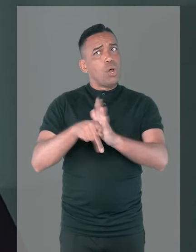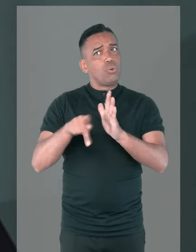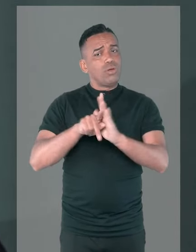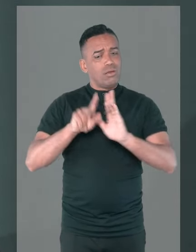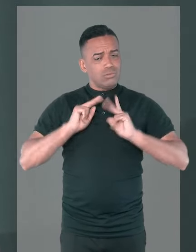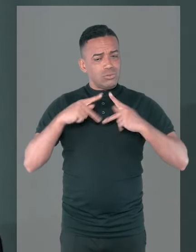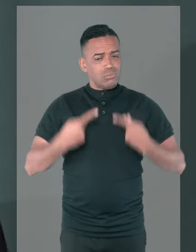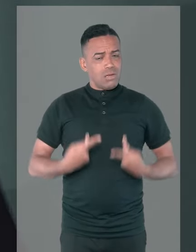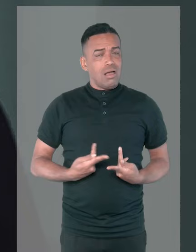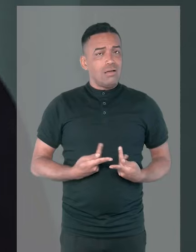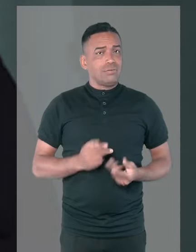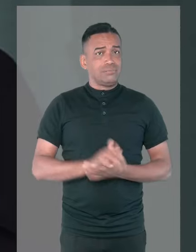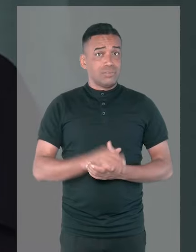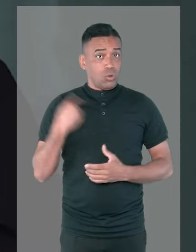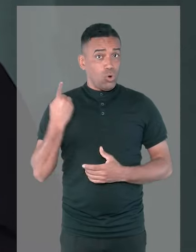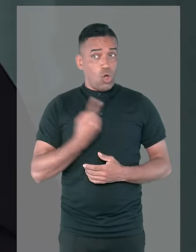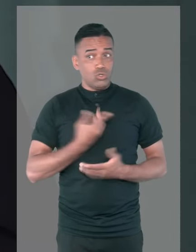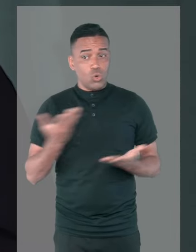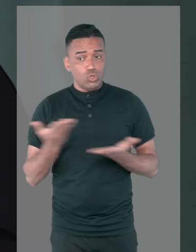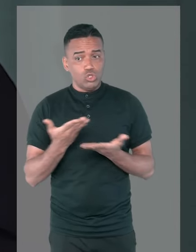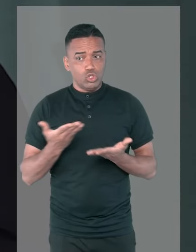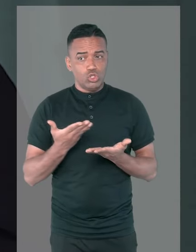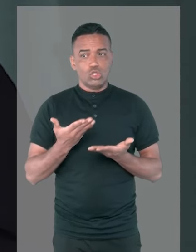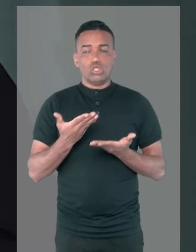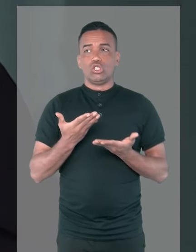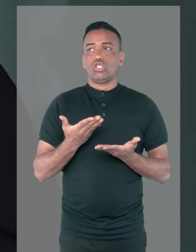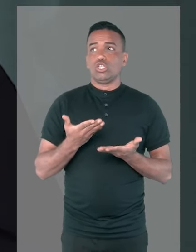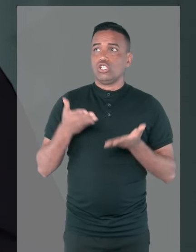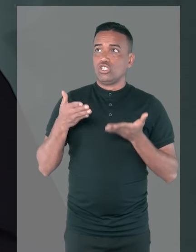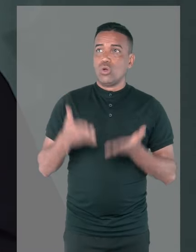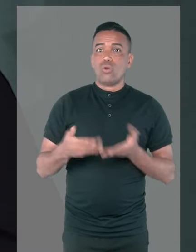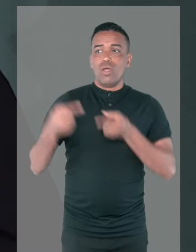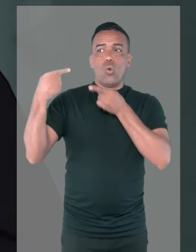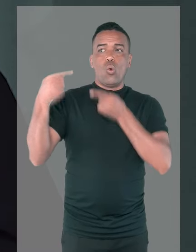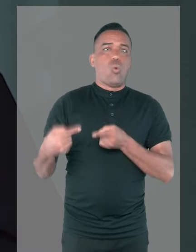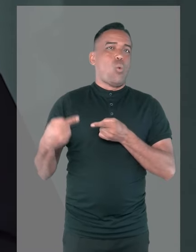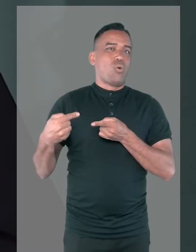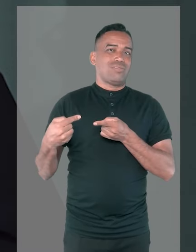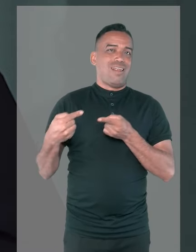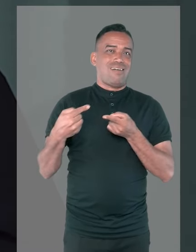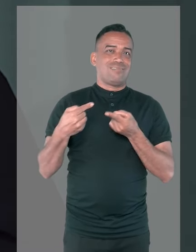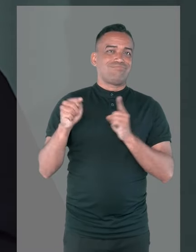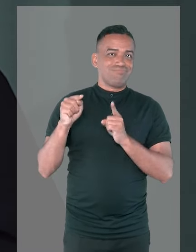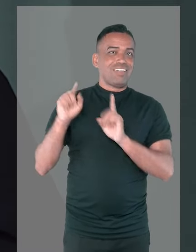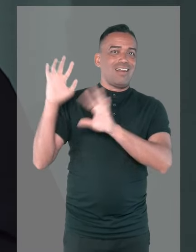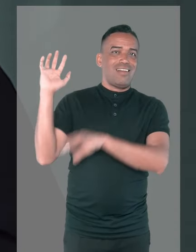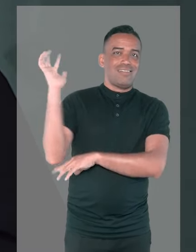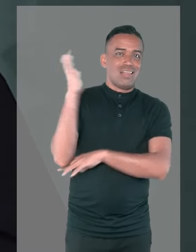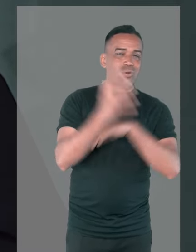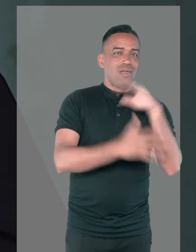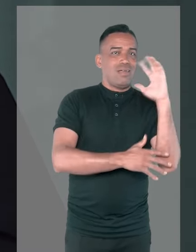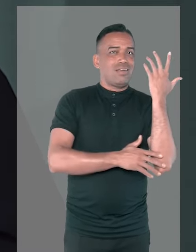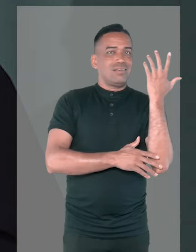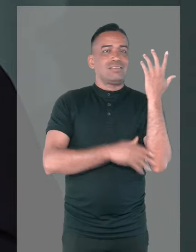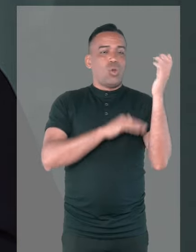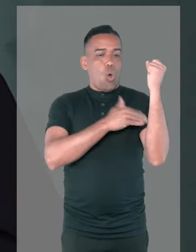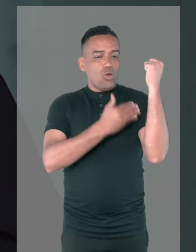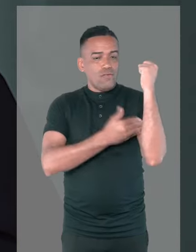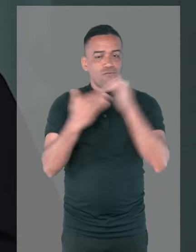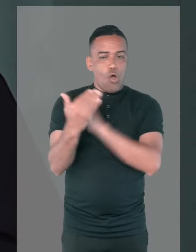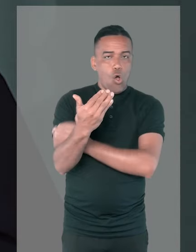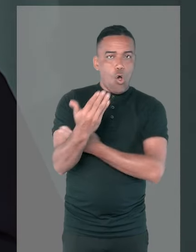né? Porque a gente hoje chegou a essa posição terrível de competir com a natureza, em termos de potência